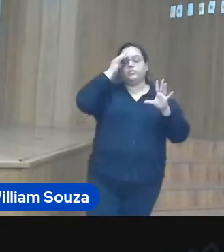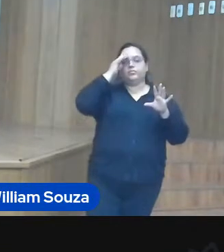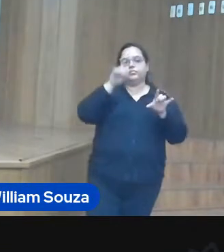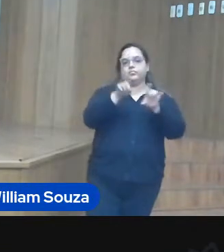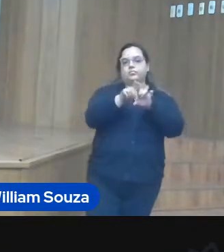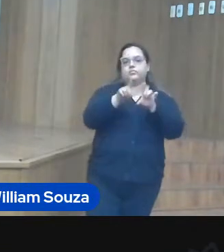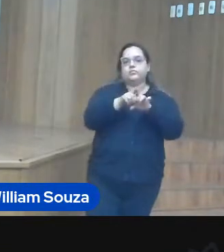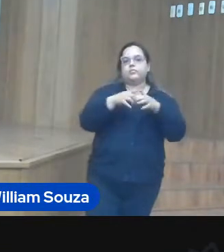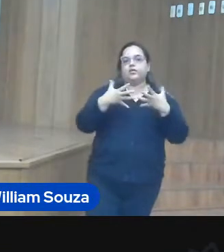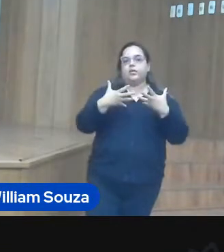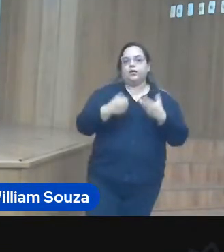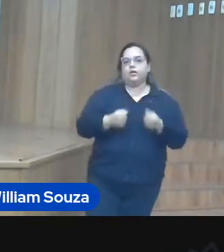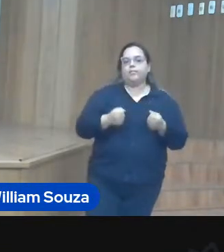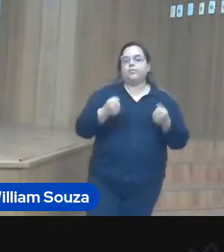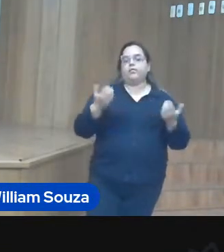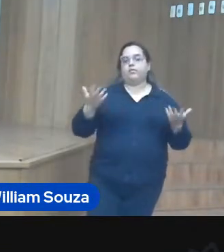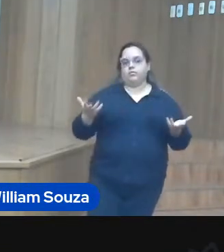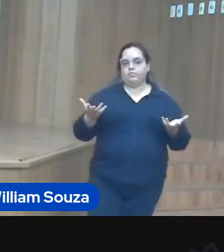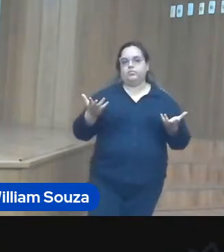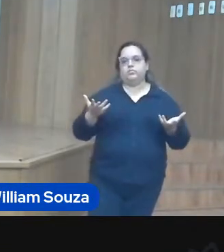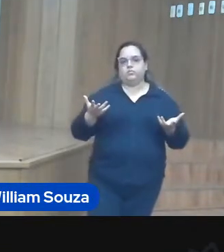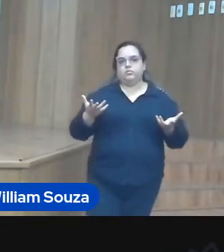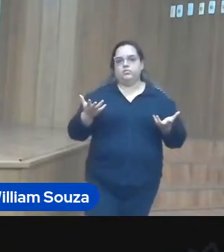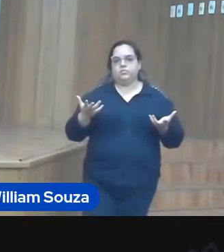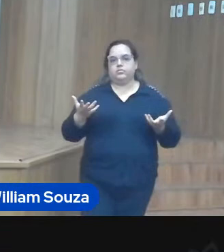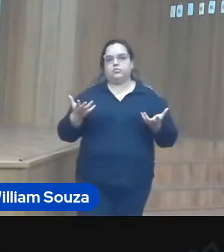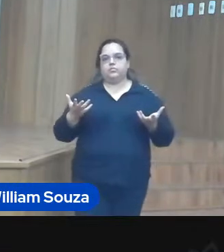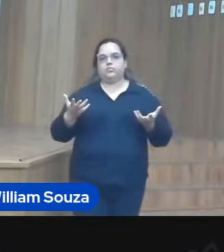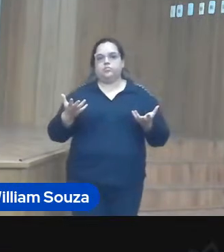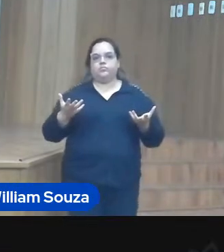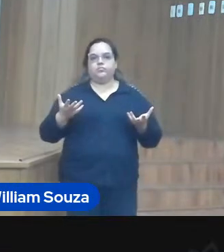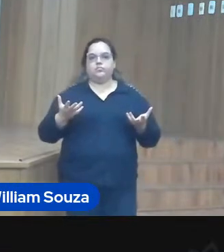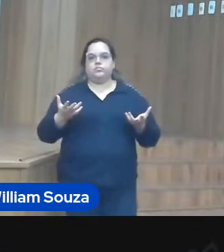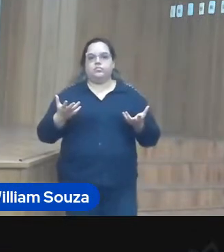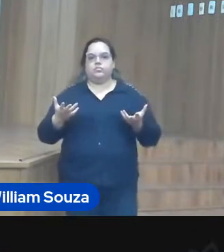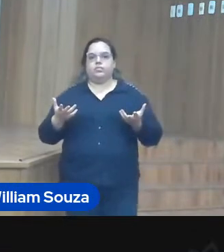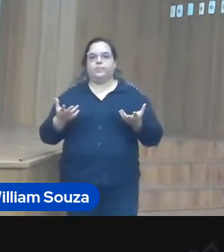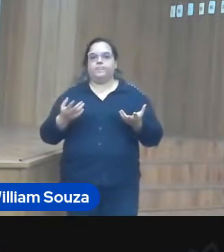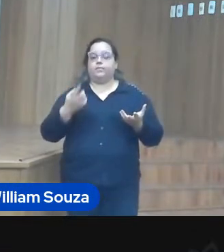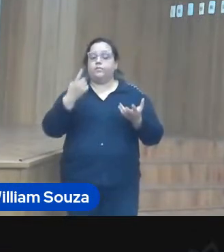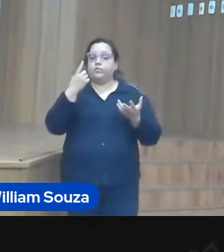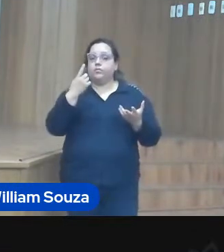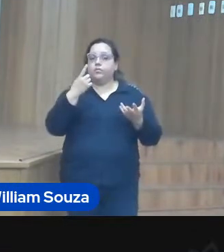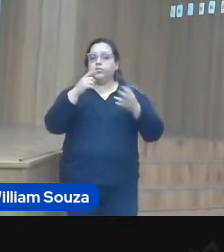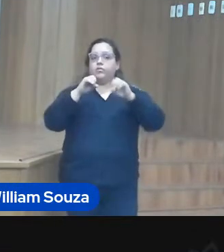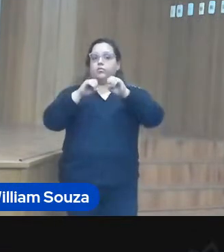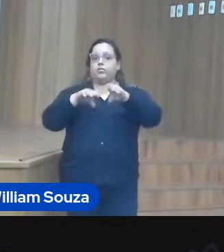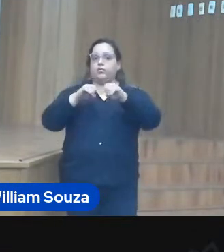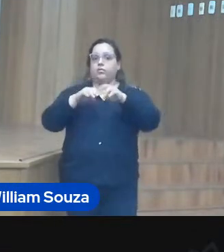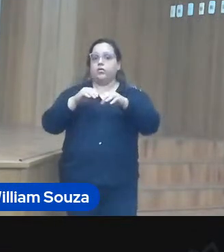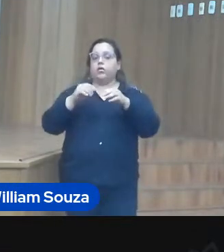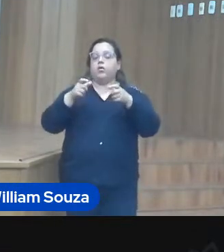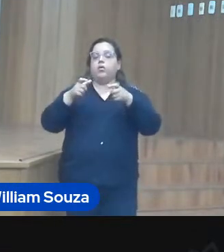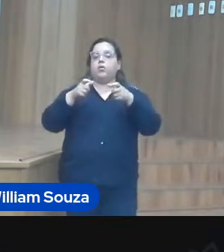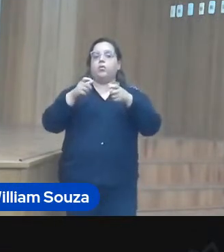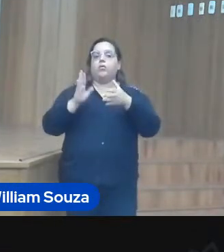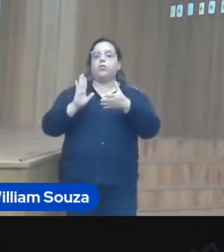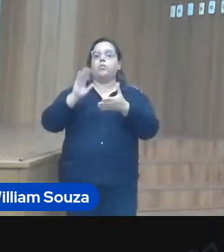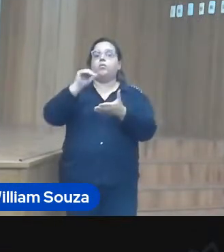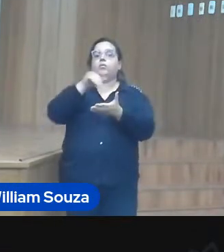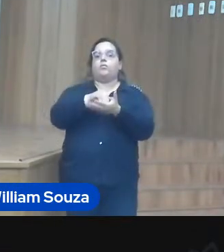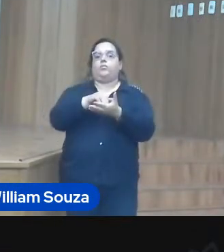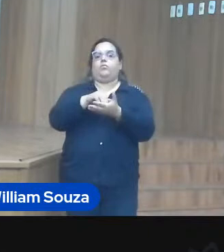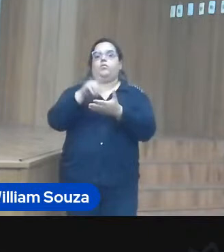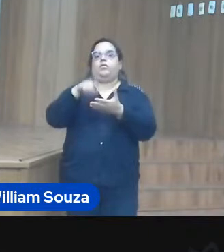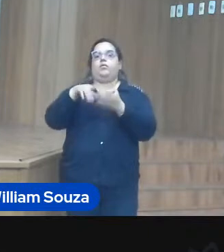e abraça, que componha uma educação onde o fim é a